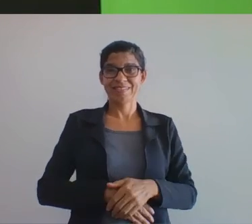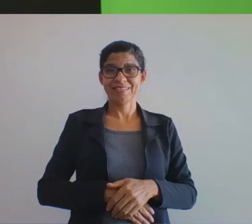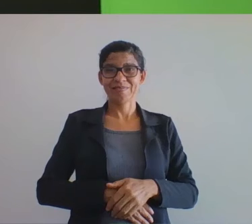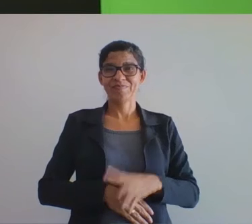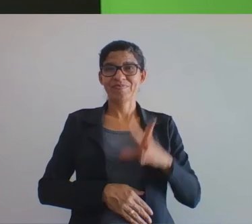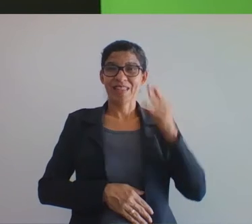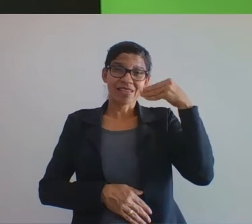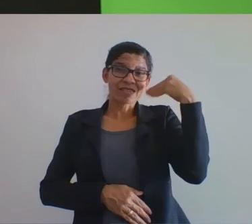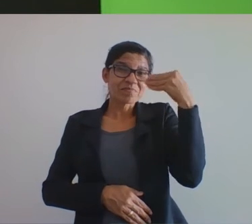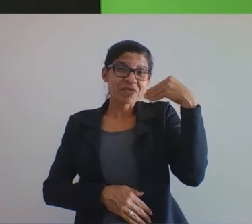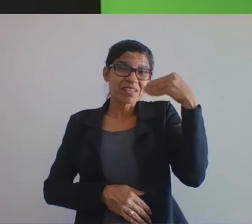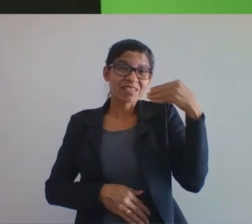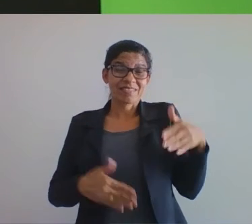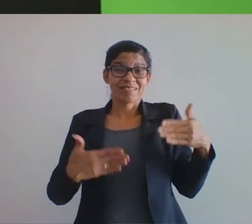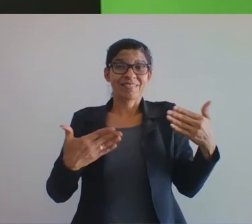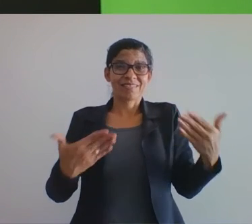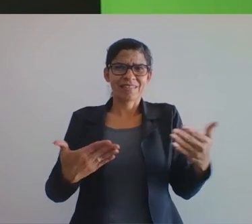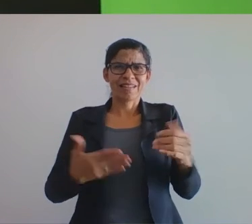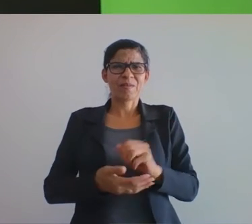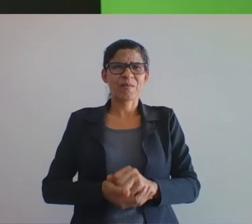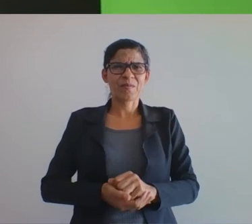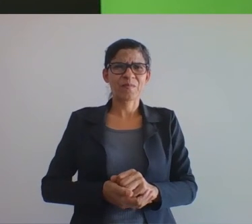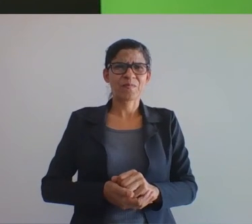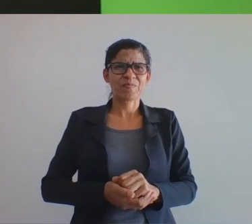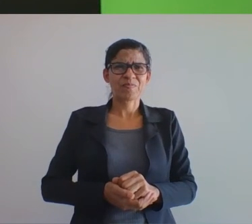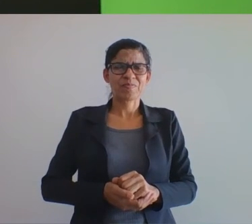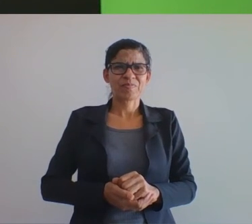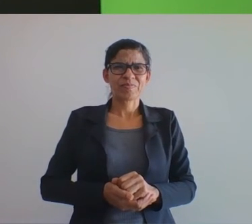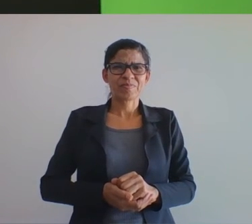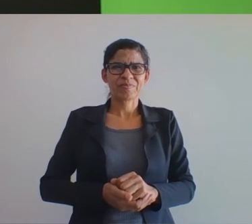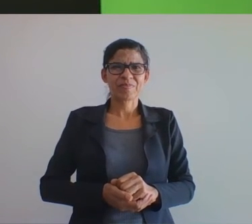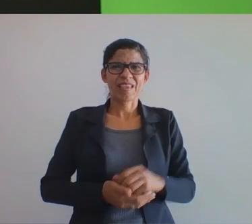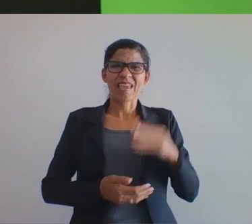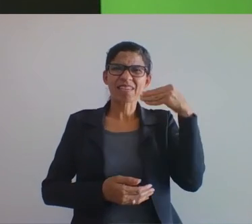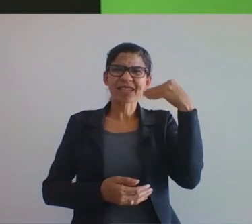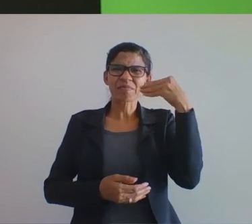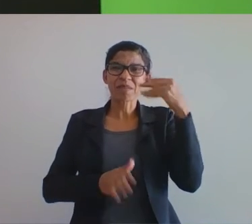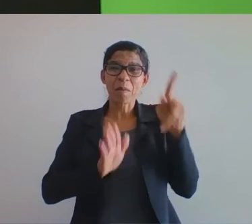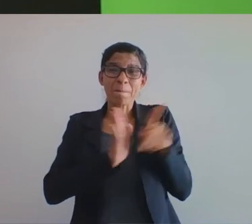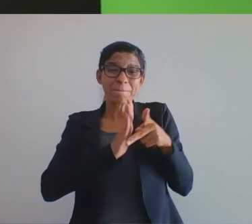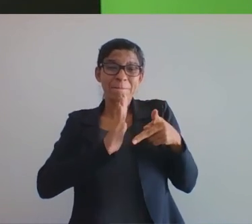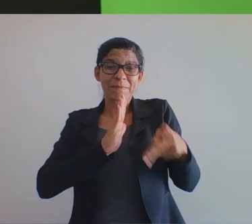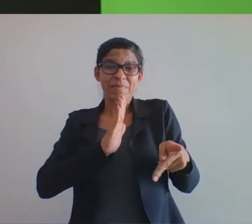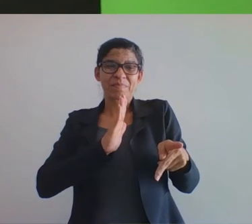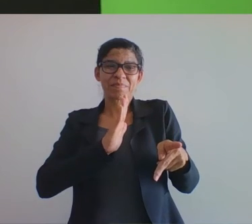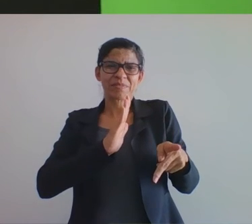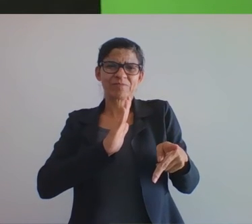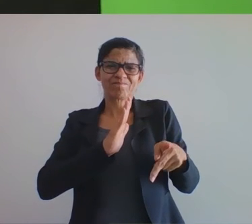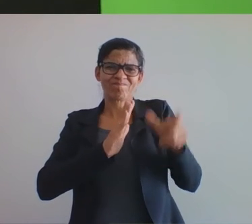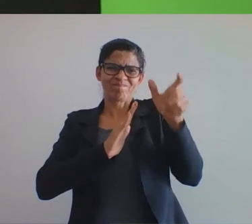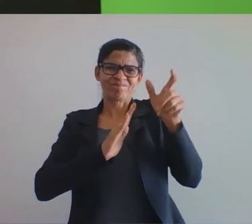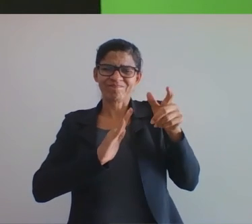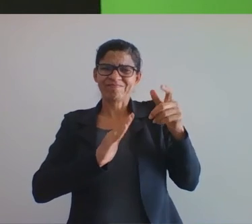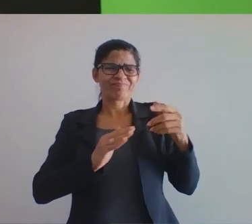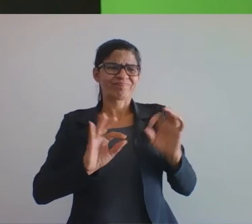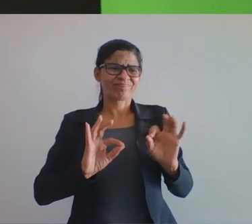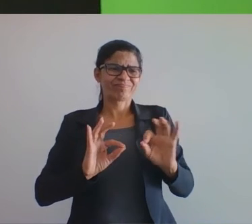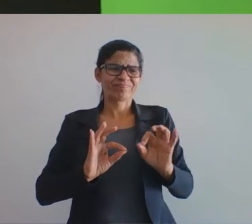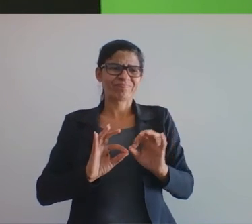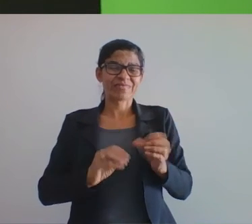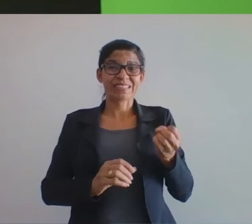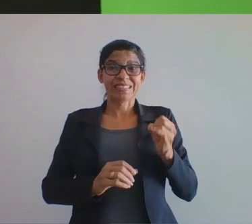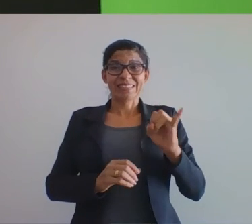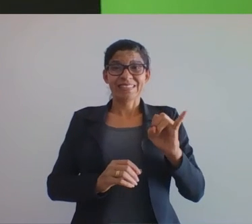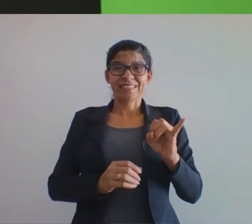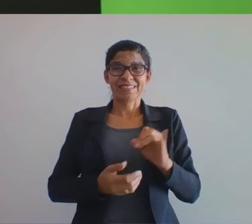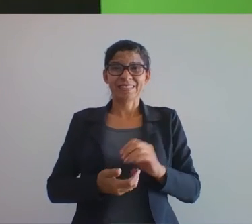experiência, portanto, não poderá ser constituída como experiência propriamente dita. Se não